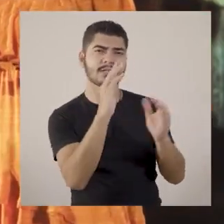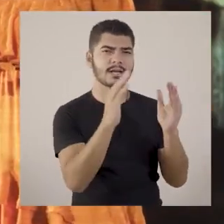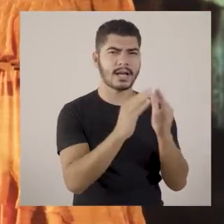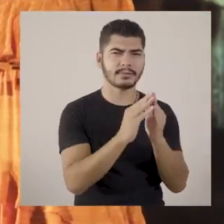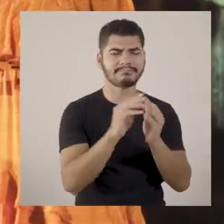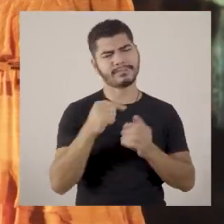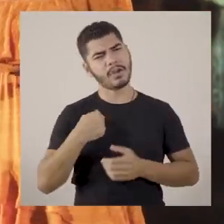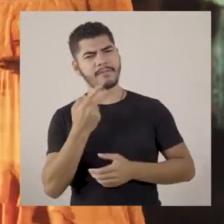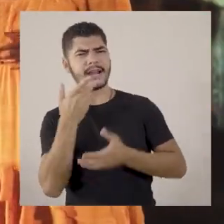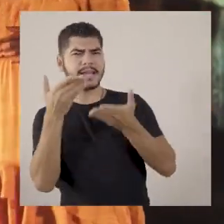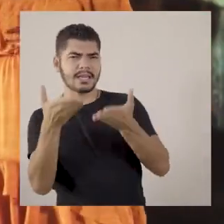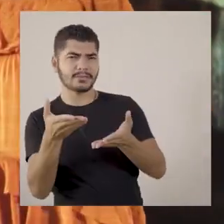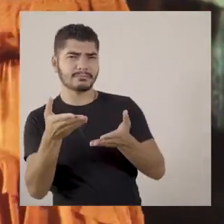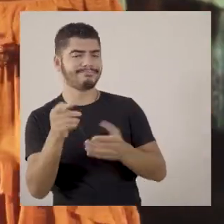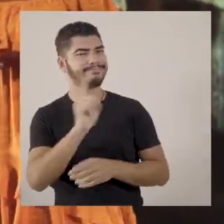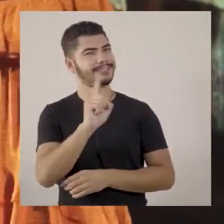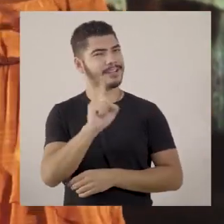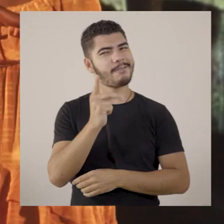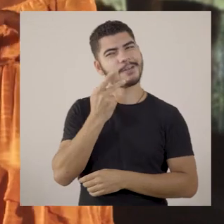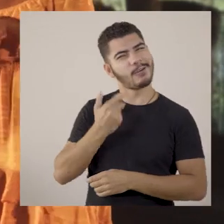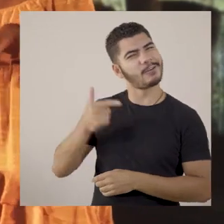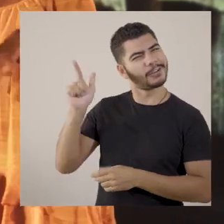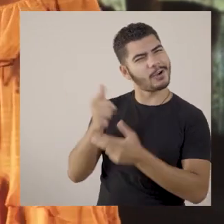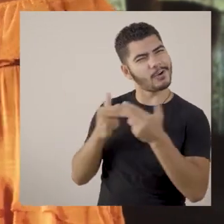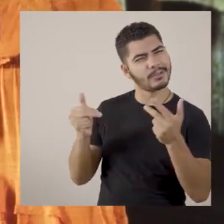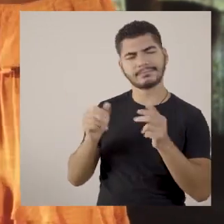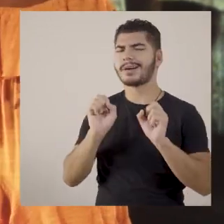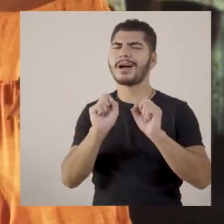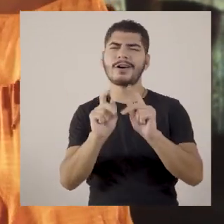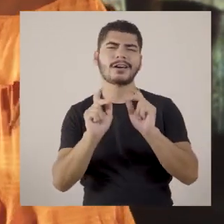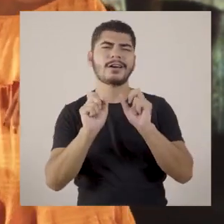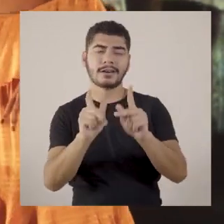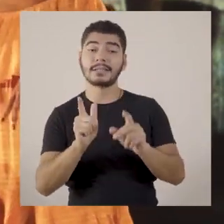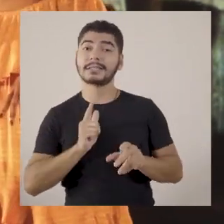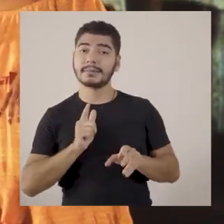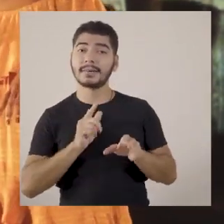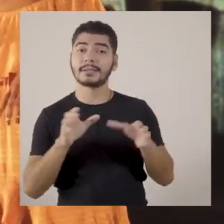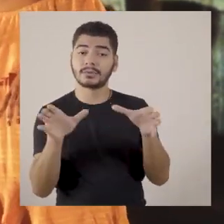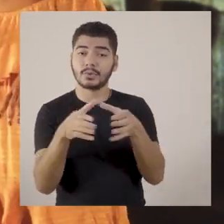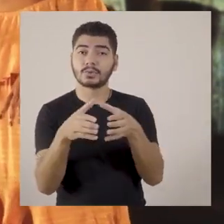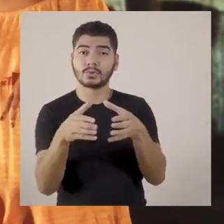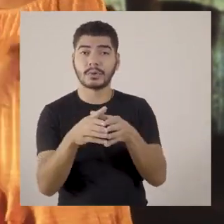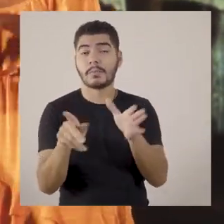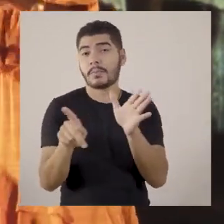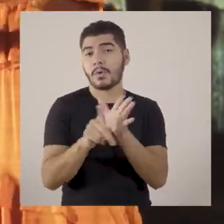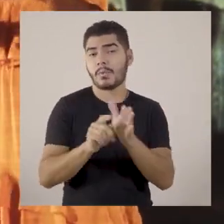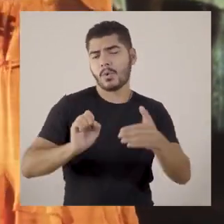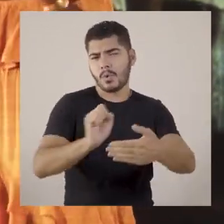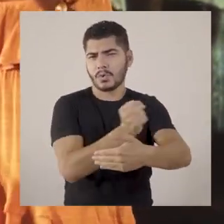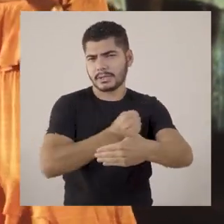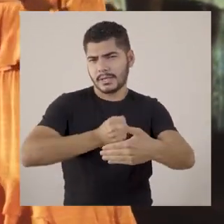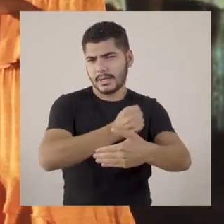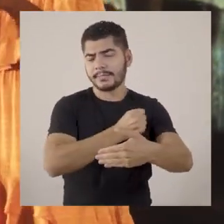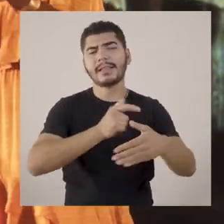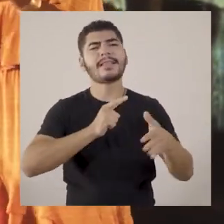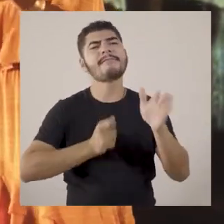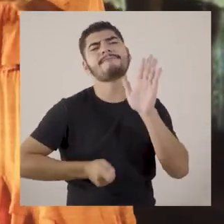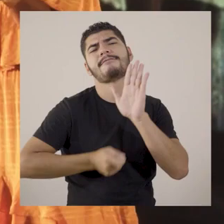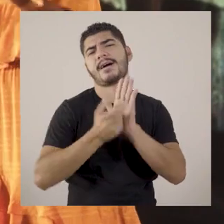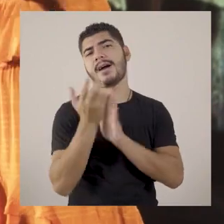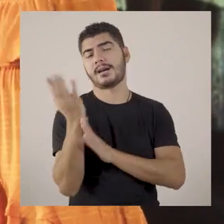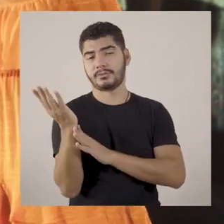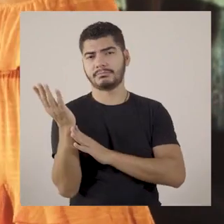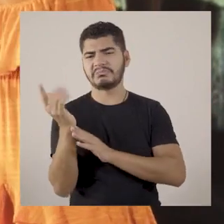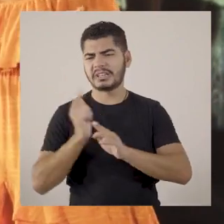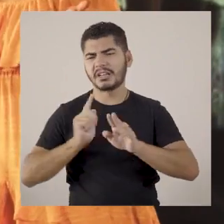você falou outra coisa, eu ouvi. Tá bom, tá bom. Ah, tinha também a Sociedade das Cozinheiras. Bom, enfim, tinham dezenas. E apesar